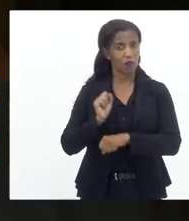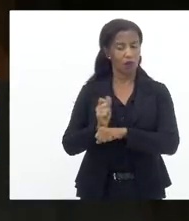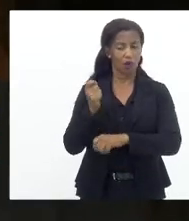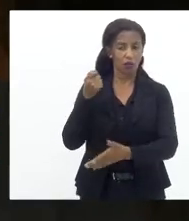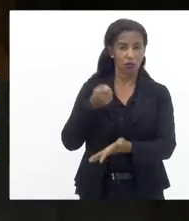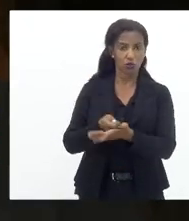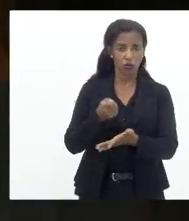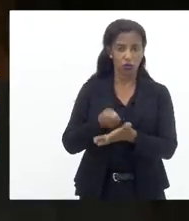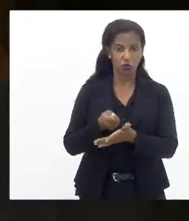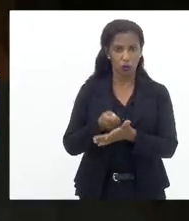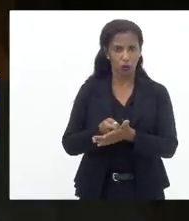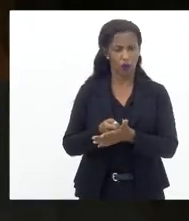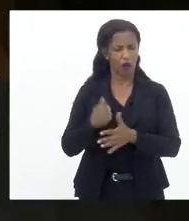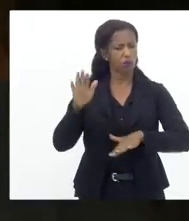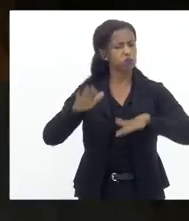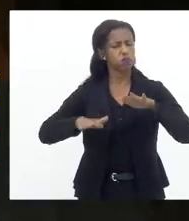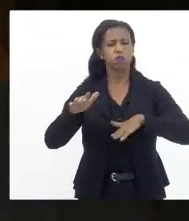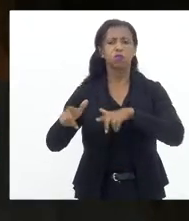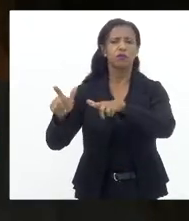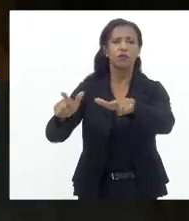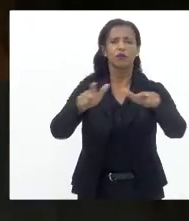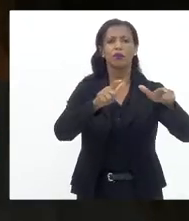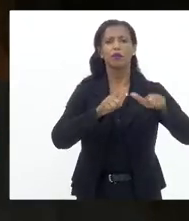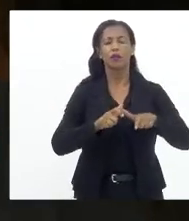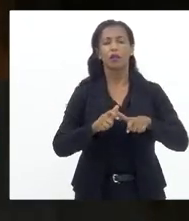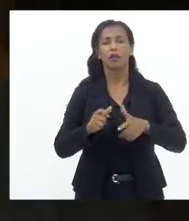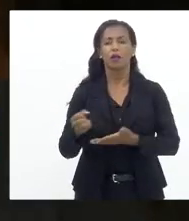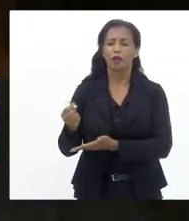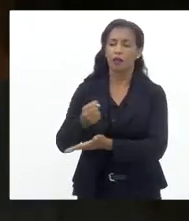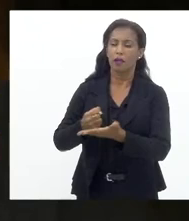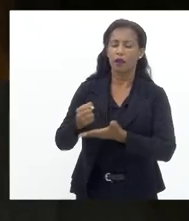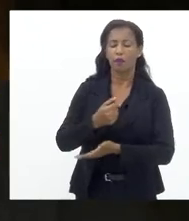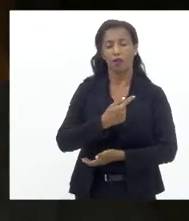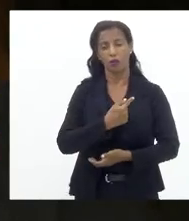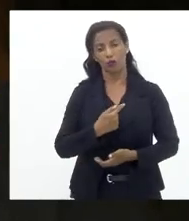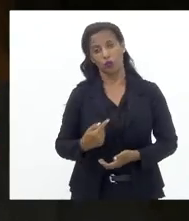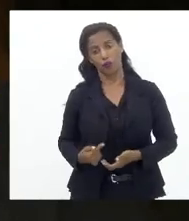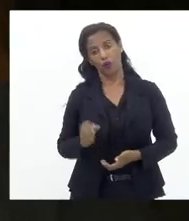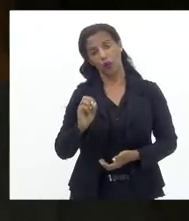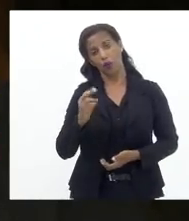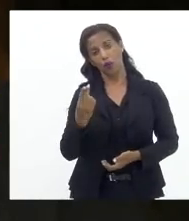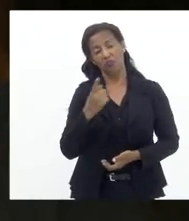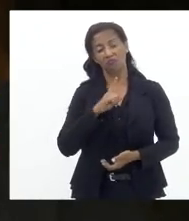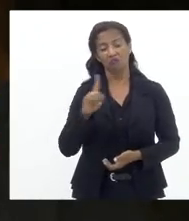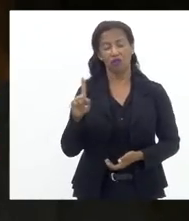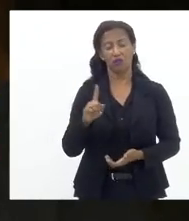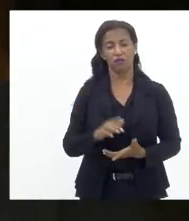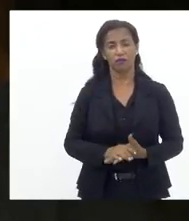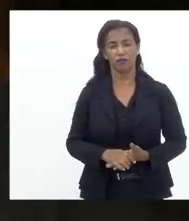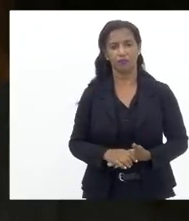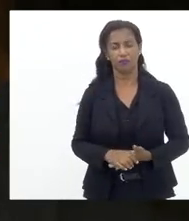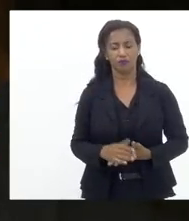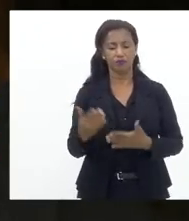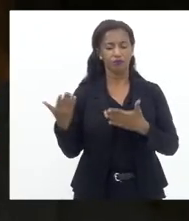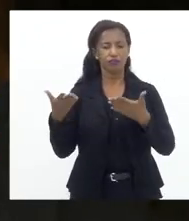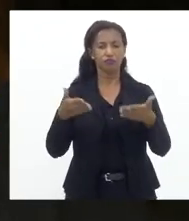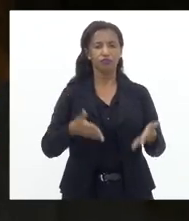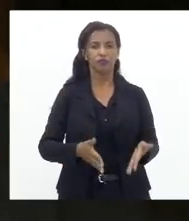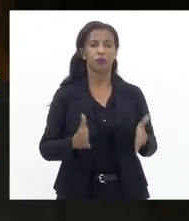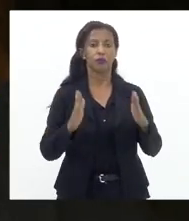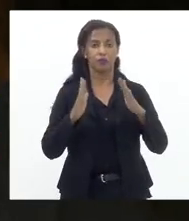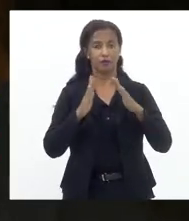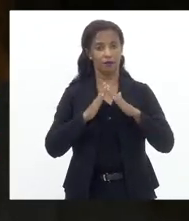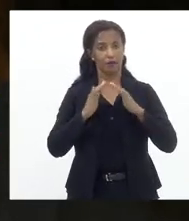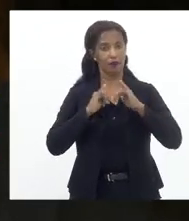aqui seja onde estiver na base do governo ou não chego a esta casa